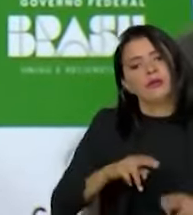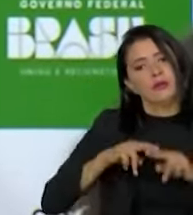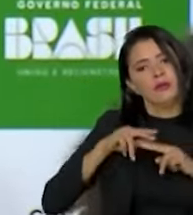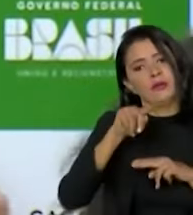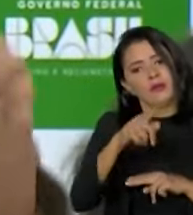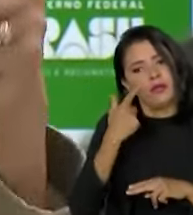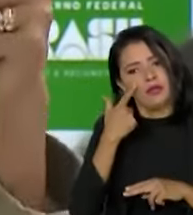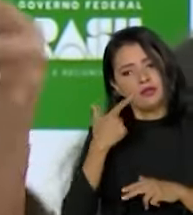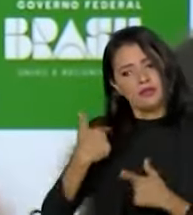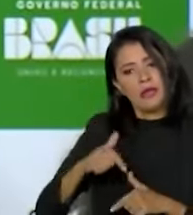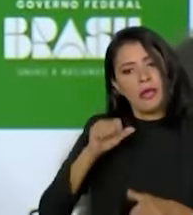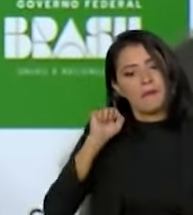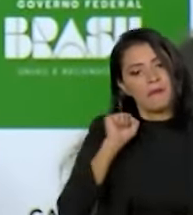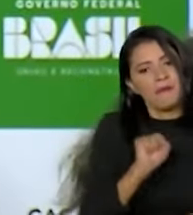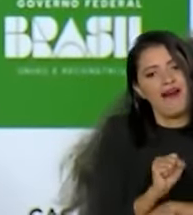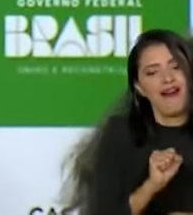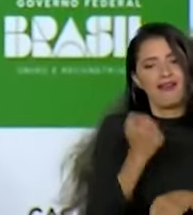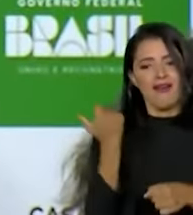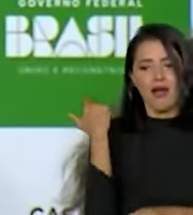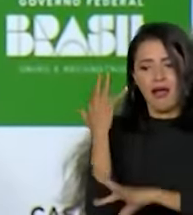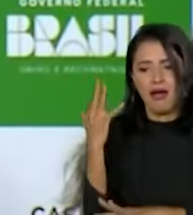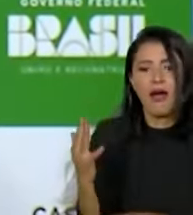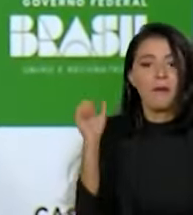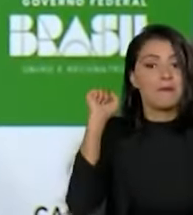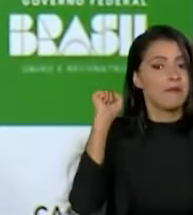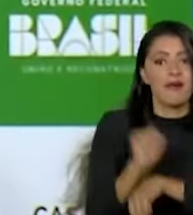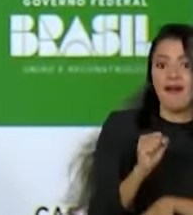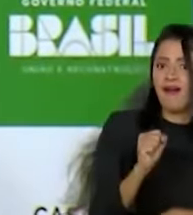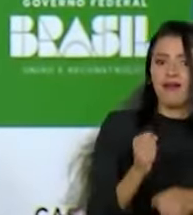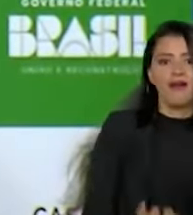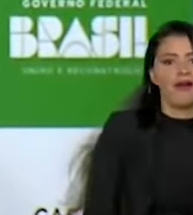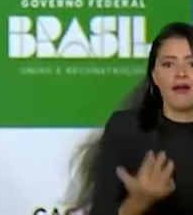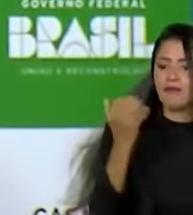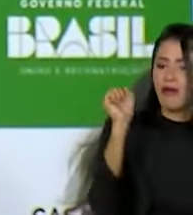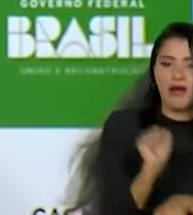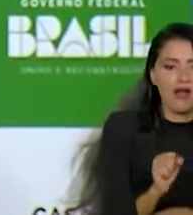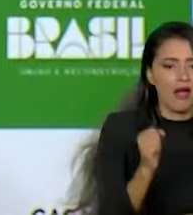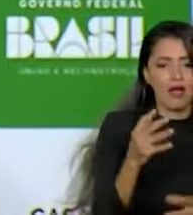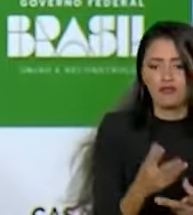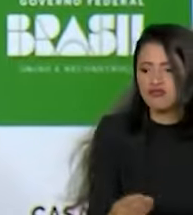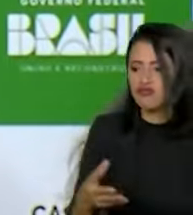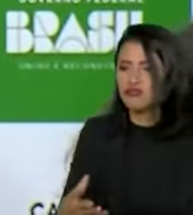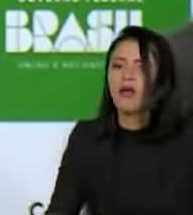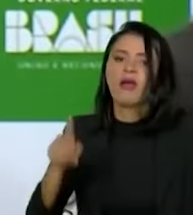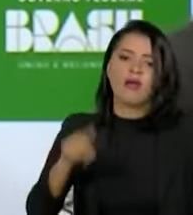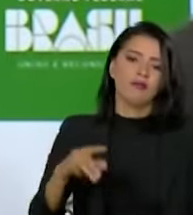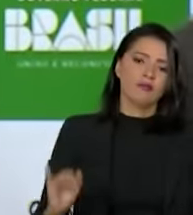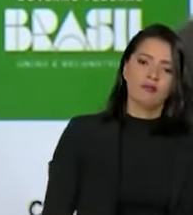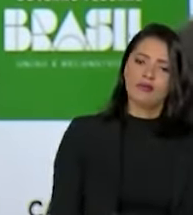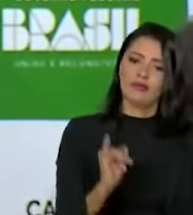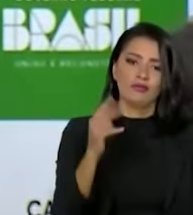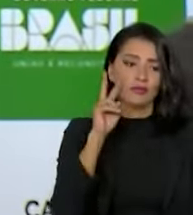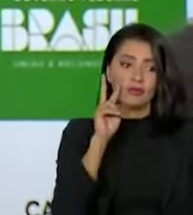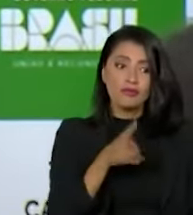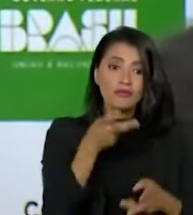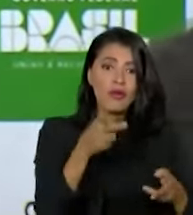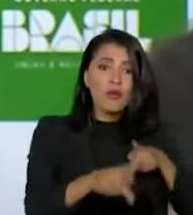conter desmatamento, de conter queimada, é fundamental para que a gente não veja o